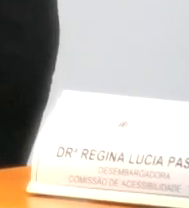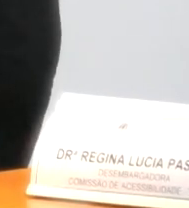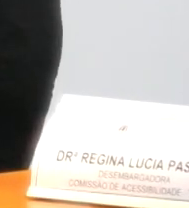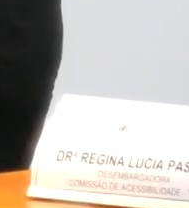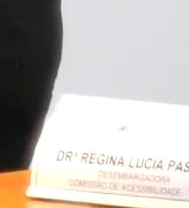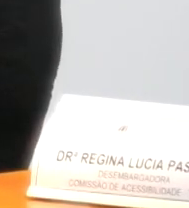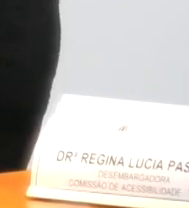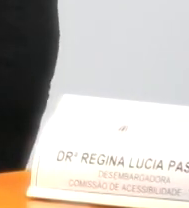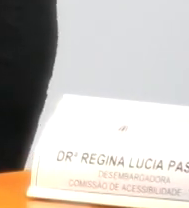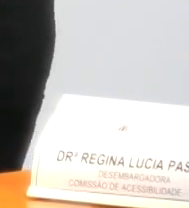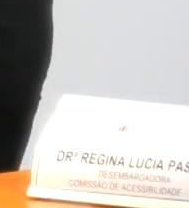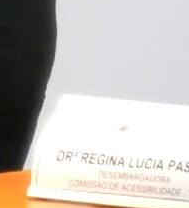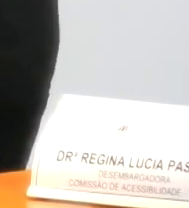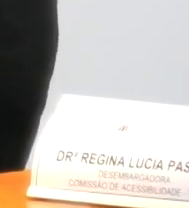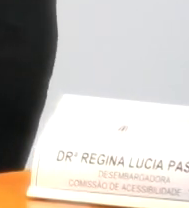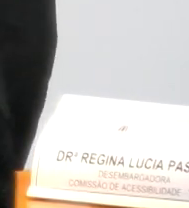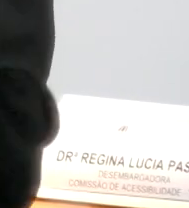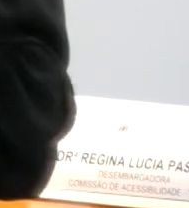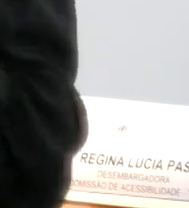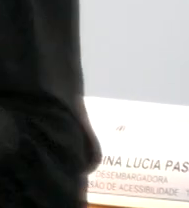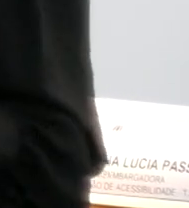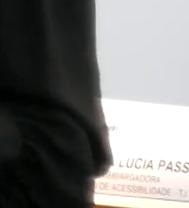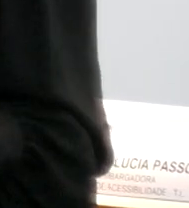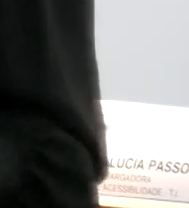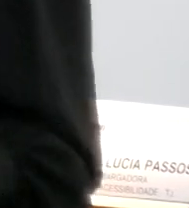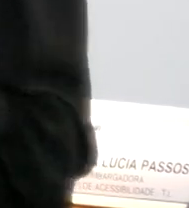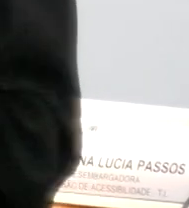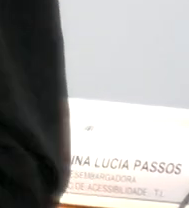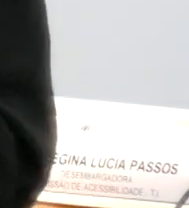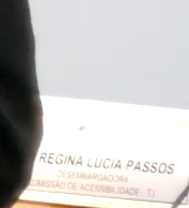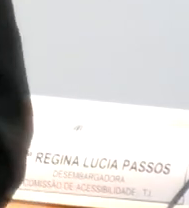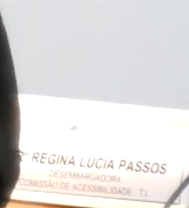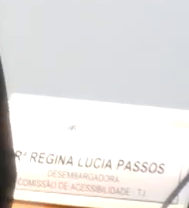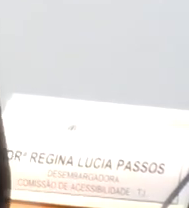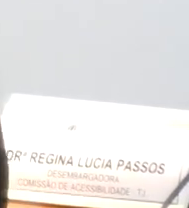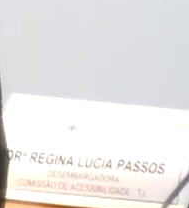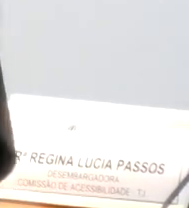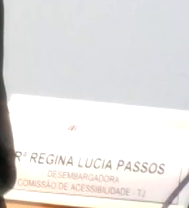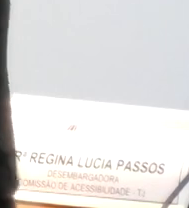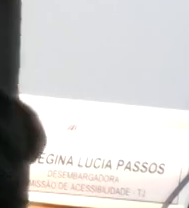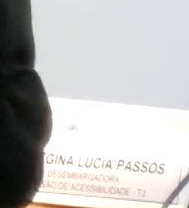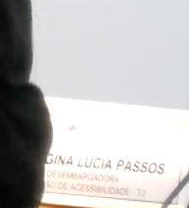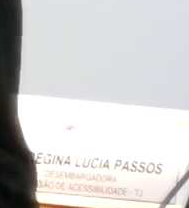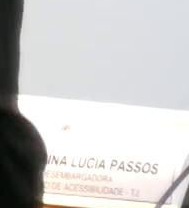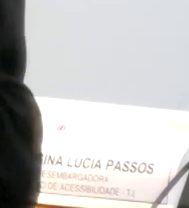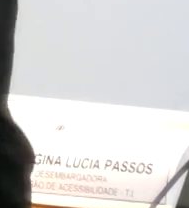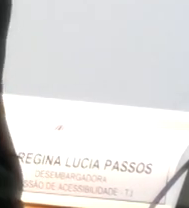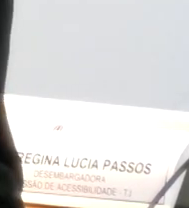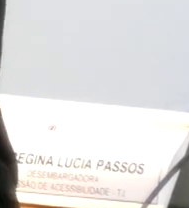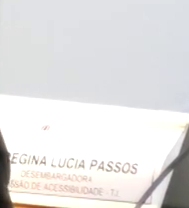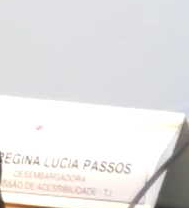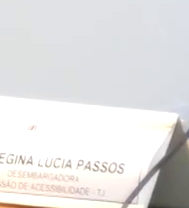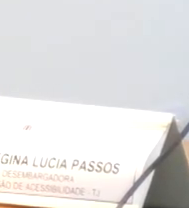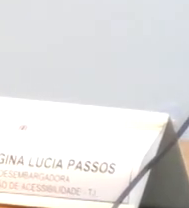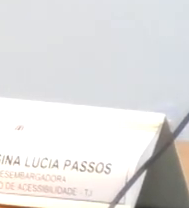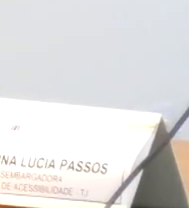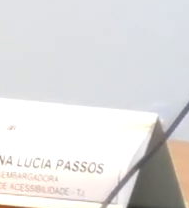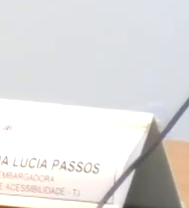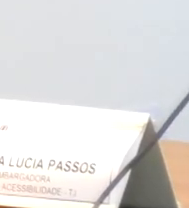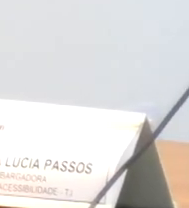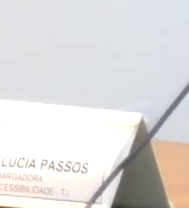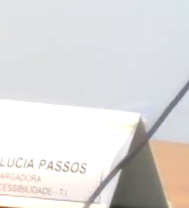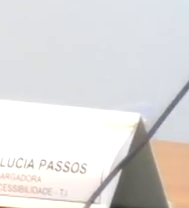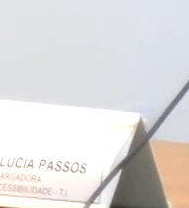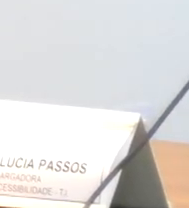cientificamente a Terapi aba é considerada não vi ninguém falando sobre isso aqui hoje padrão ouro para pessoas autistas